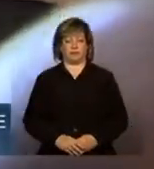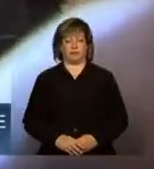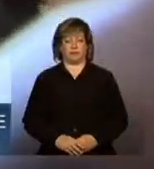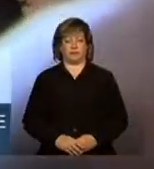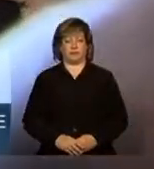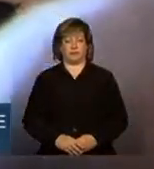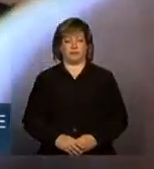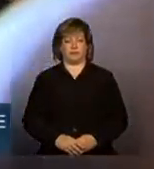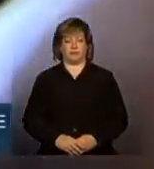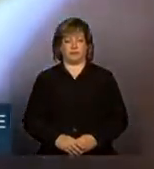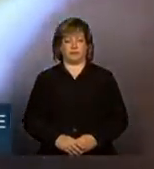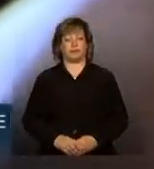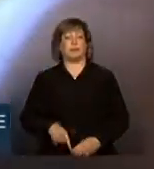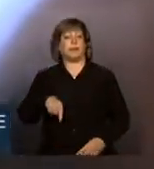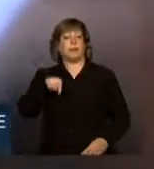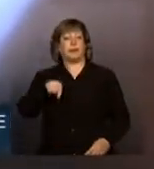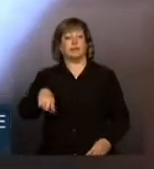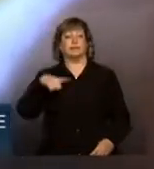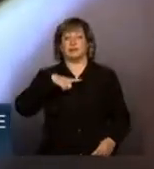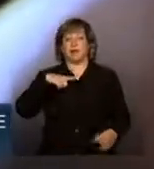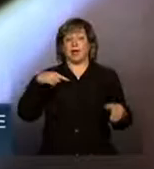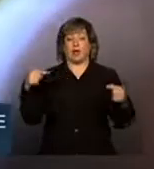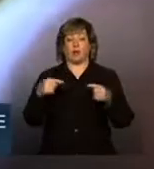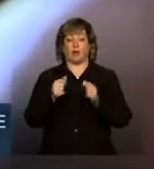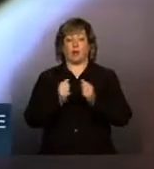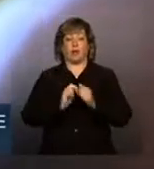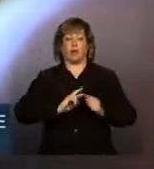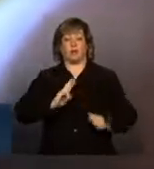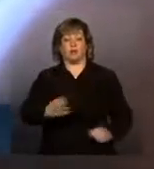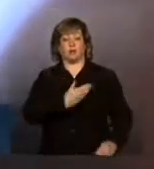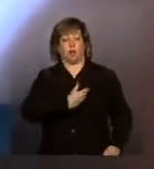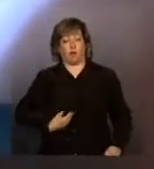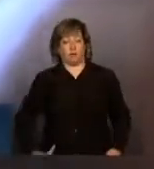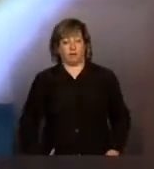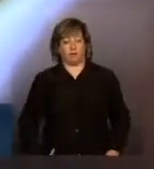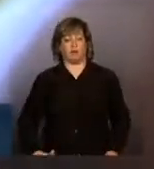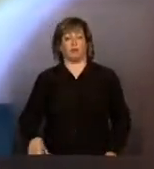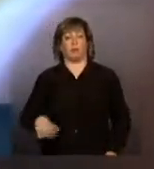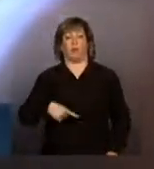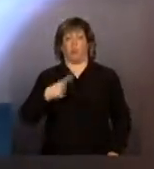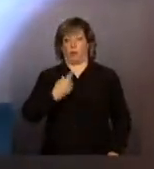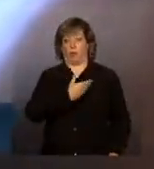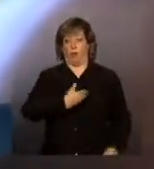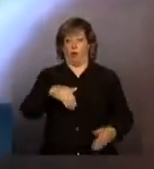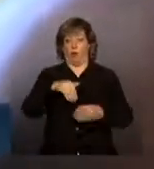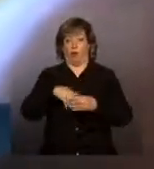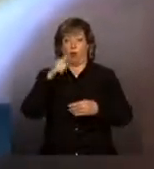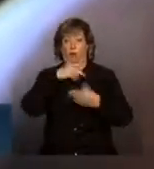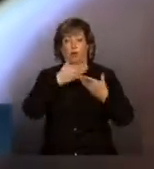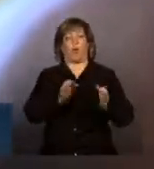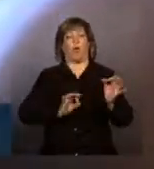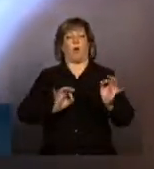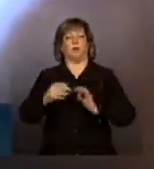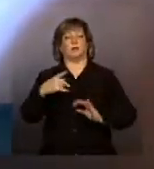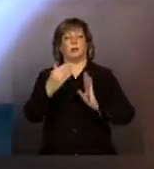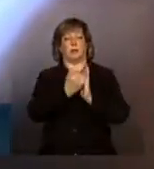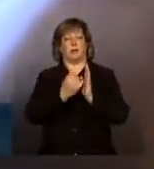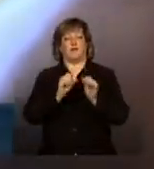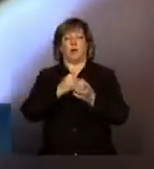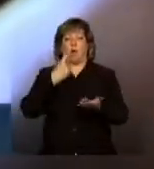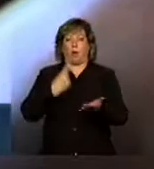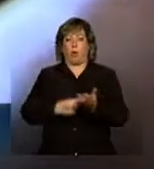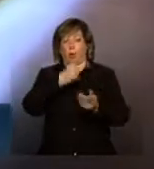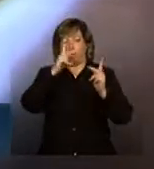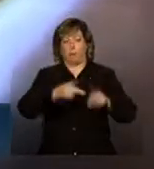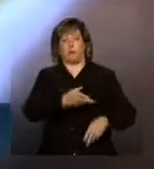campanha, Isso tem a ver com o resultado de governo. Um governo é eleito, organiza os seus programas, faz compromisso com a